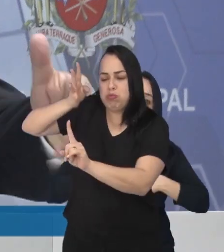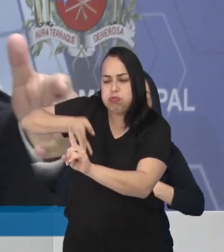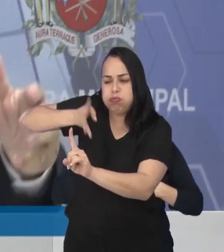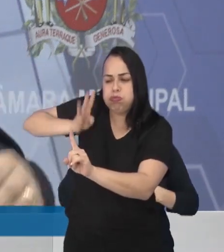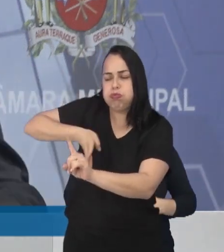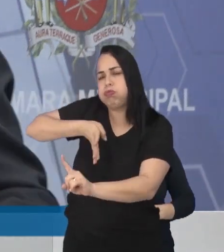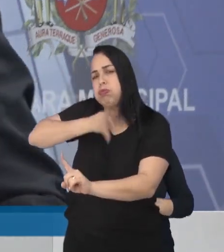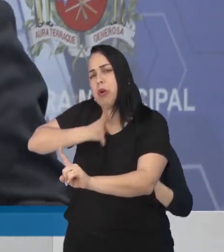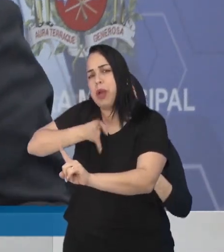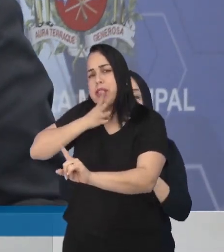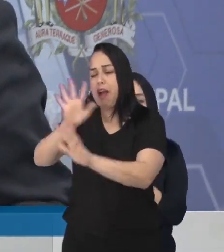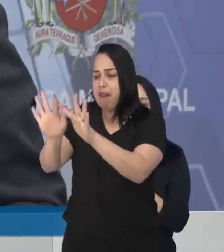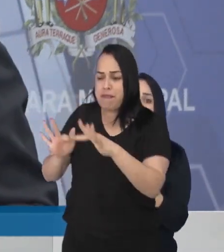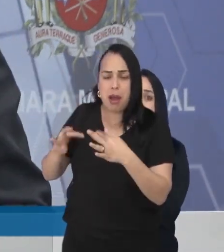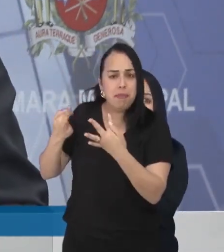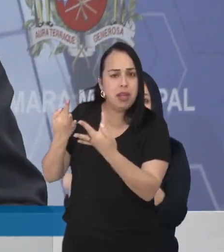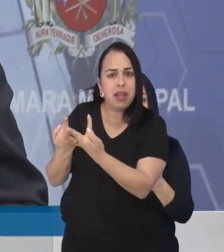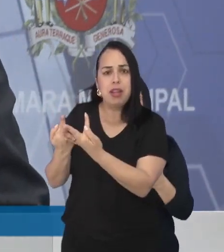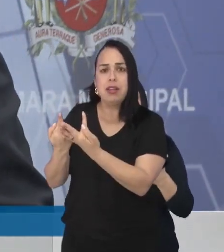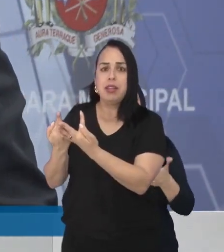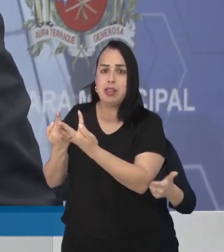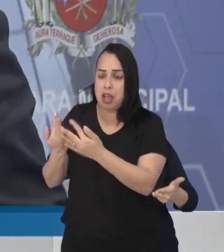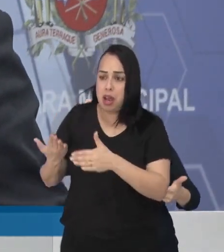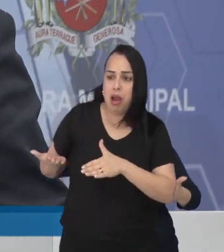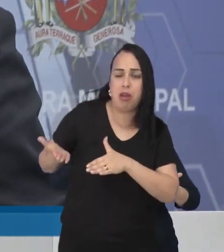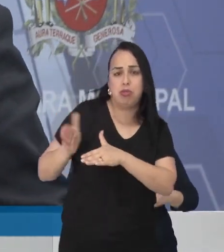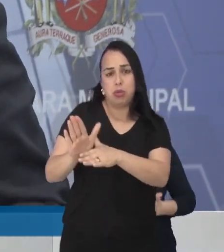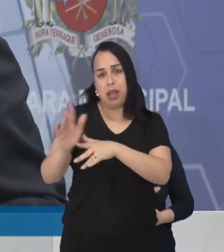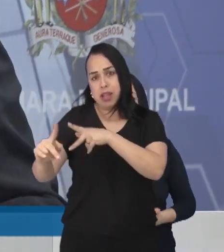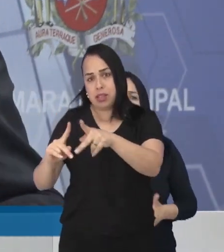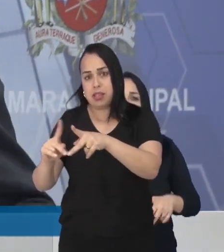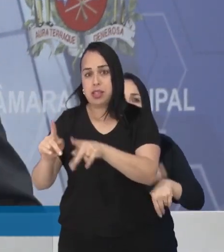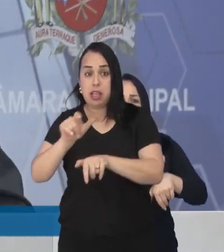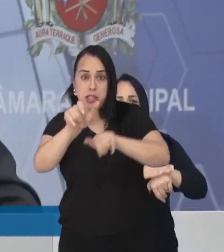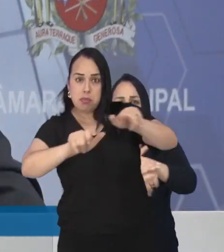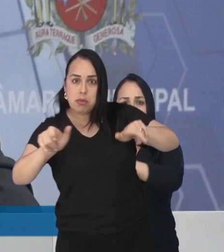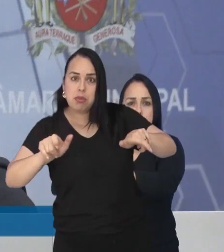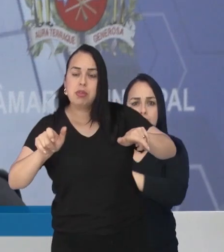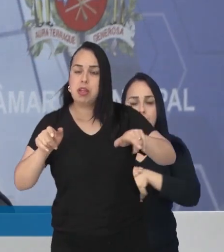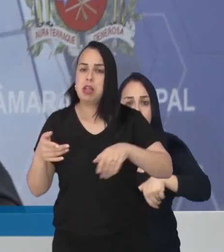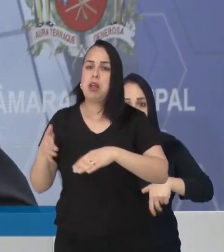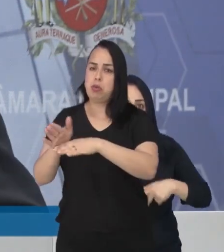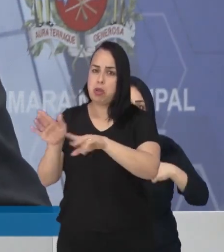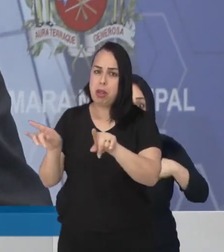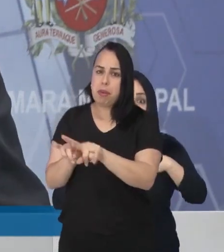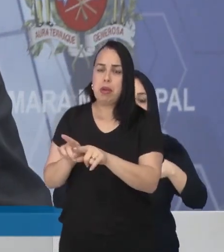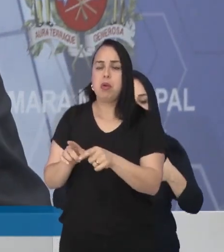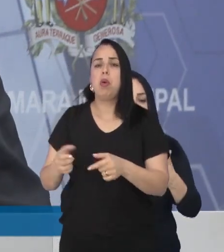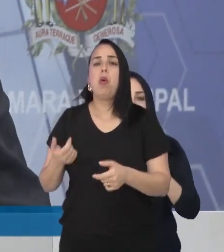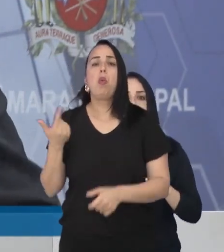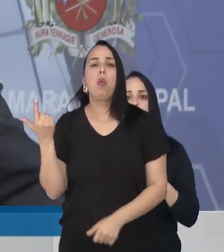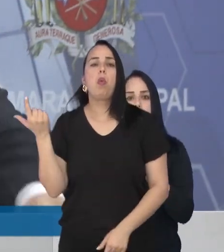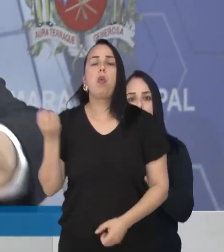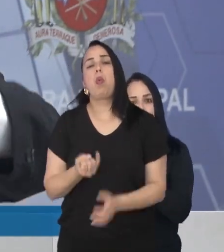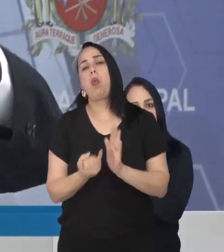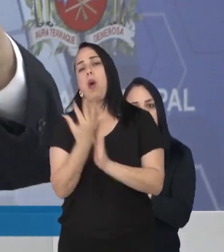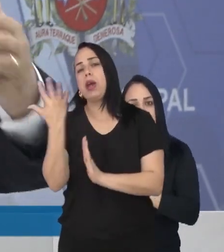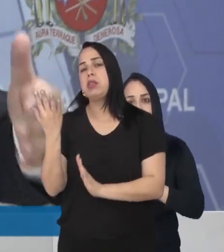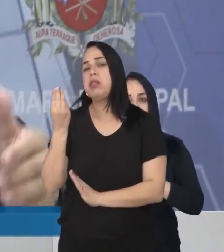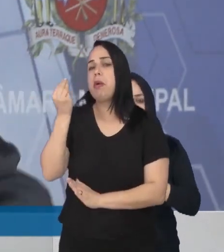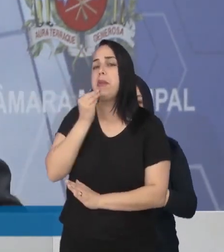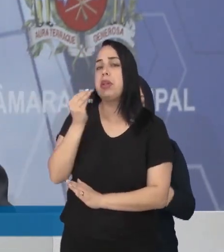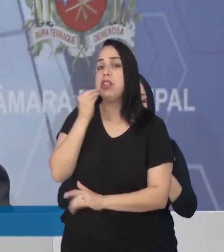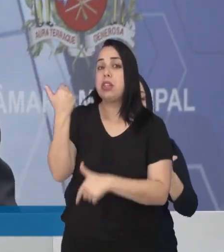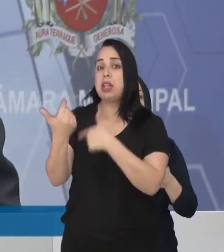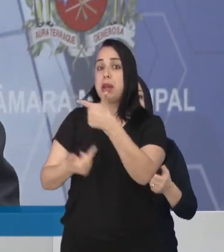não só ele, sua família, a sua história, o quanto ele faz por nossa cidade, pelas pessoas da nossa cidade também, quantos